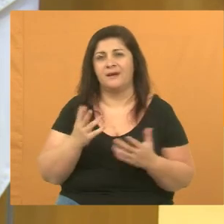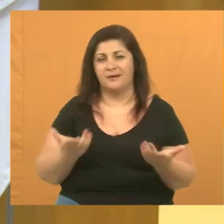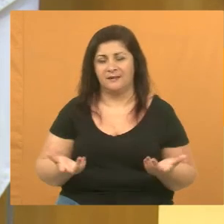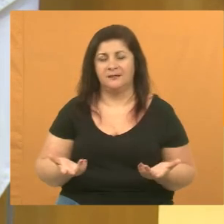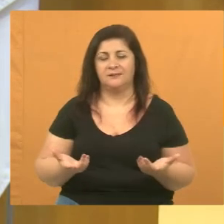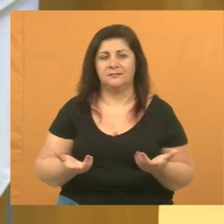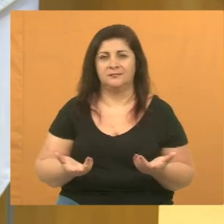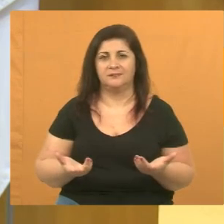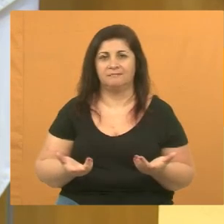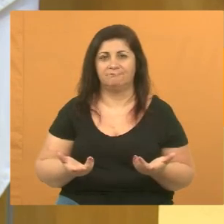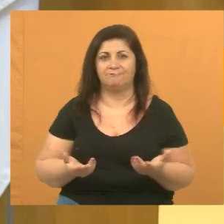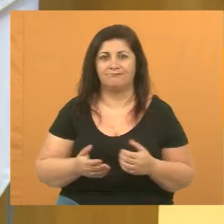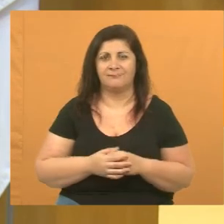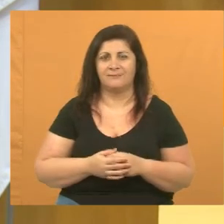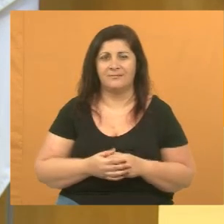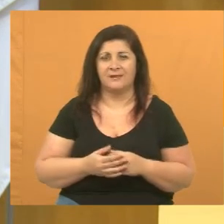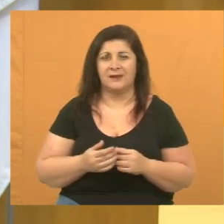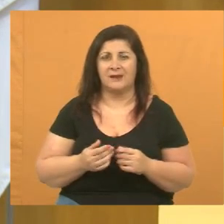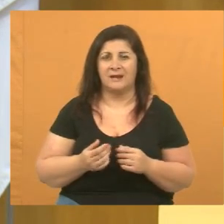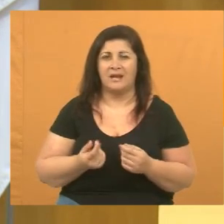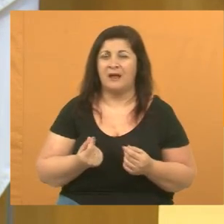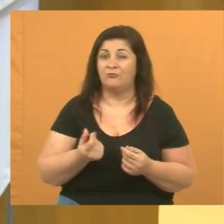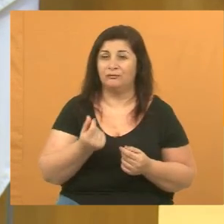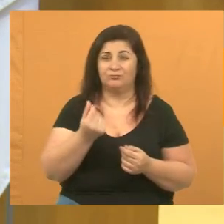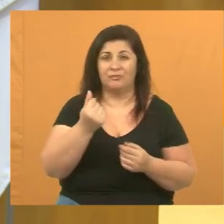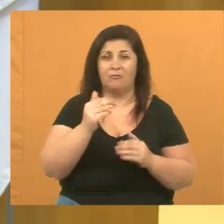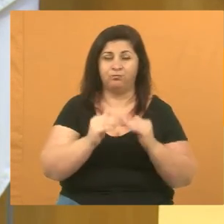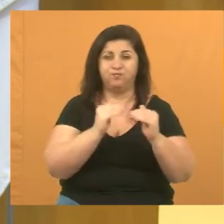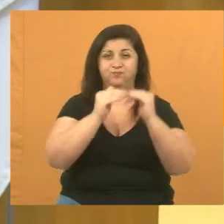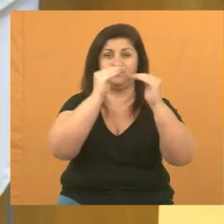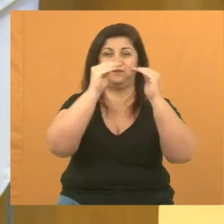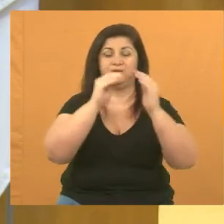aonde a inflação sobe no dia a